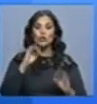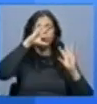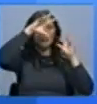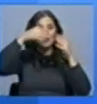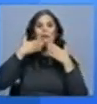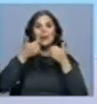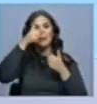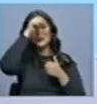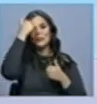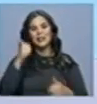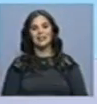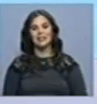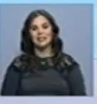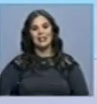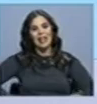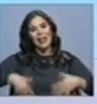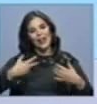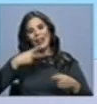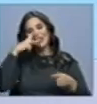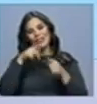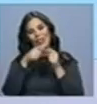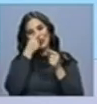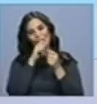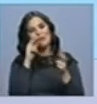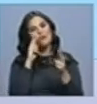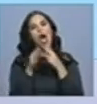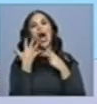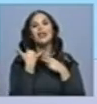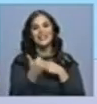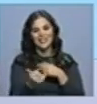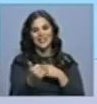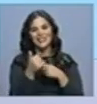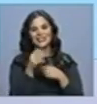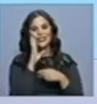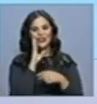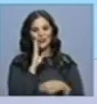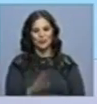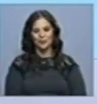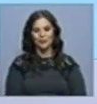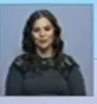Tempo agora para uma pausa, voltamos depois do intervalo. Até já.